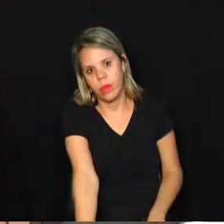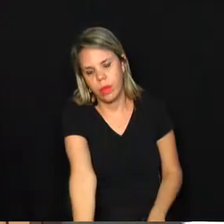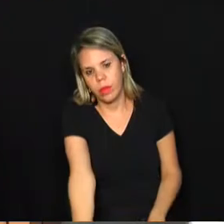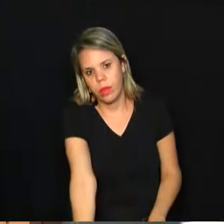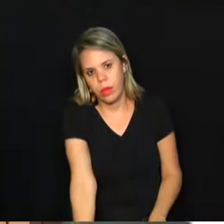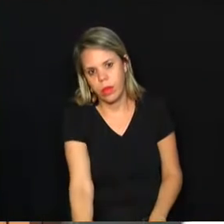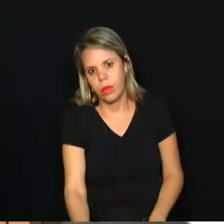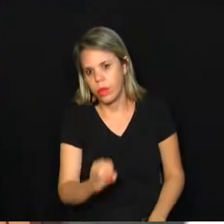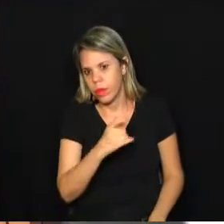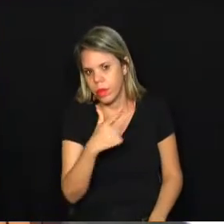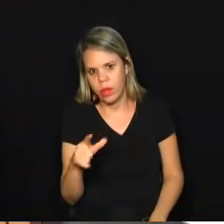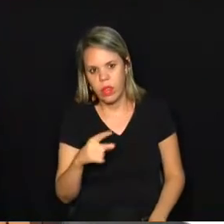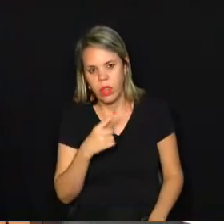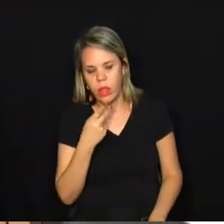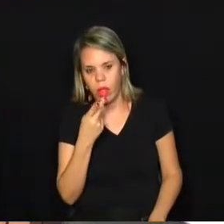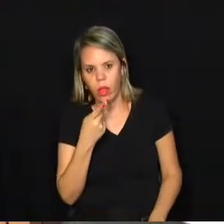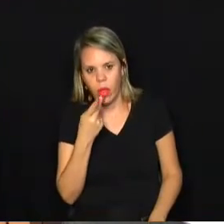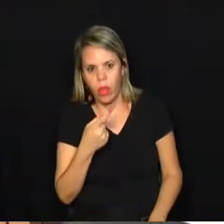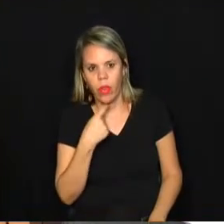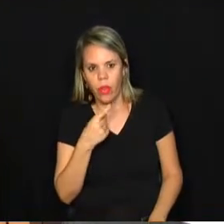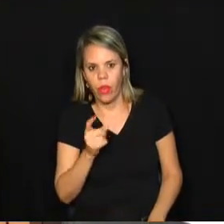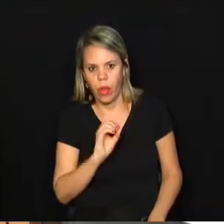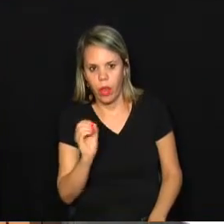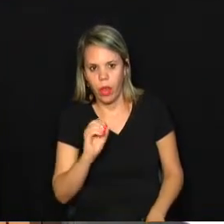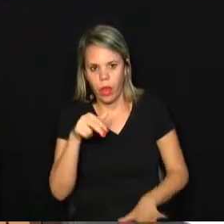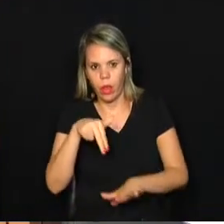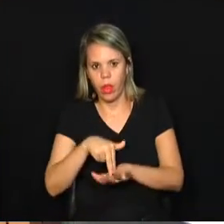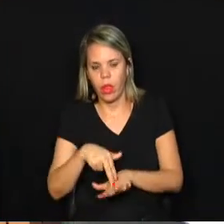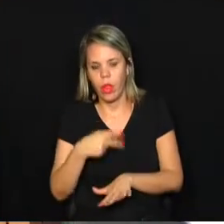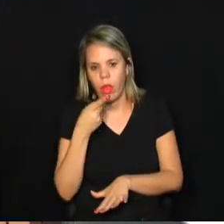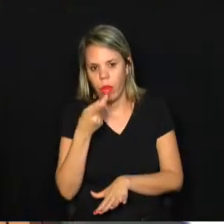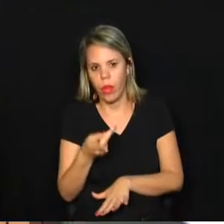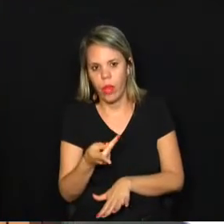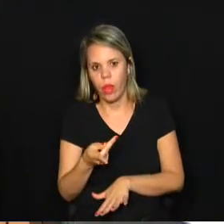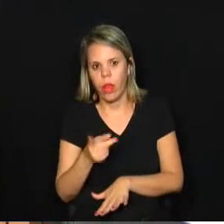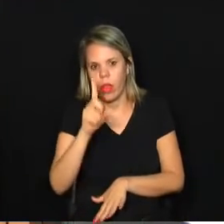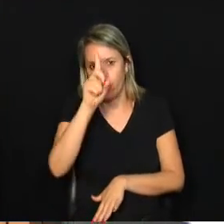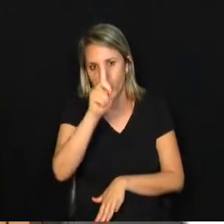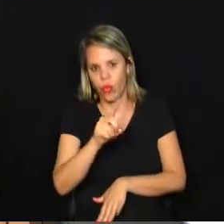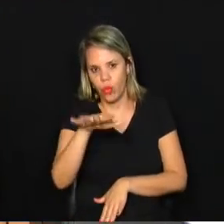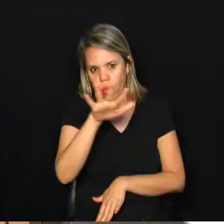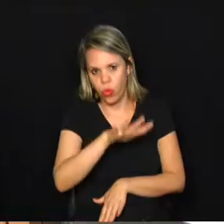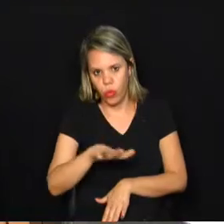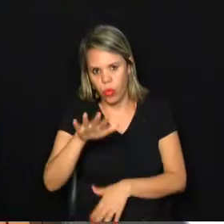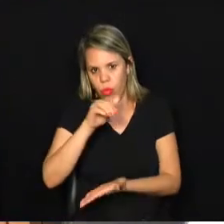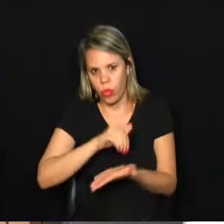se não tiver réplica, gostaria de passar a palavra aos diretores,